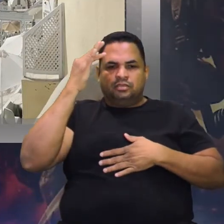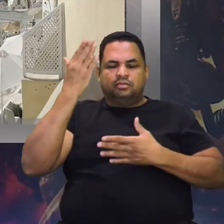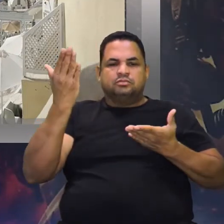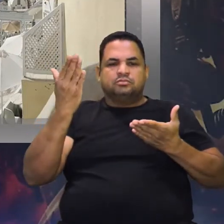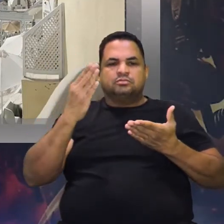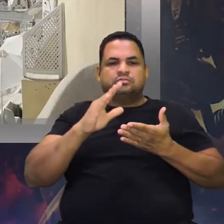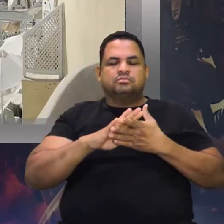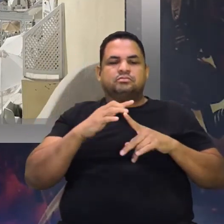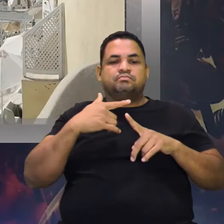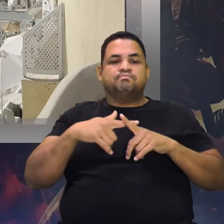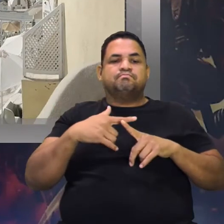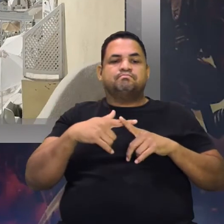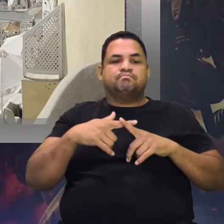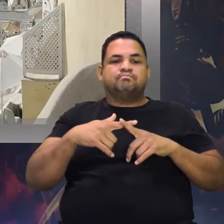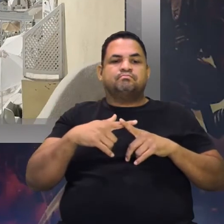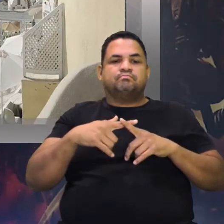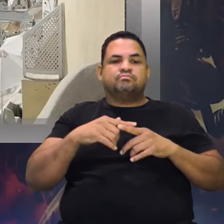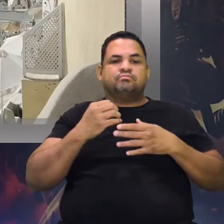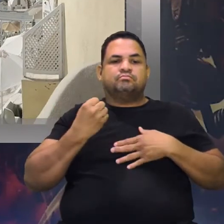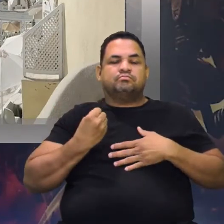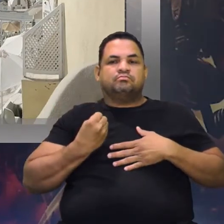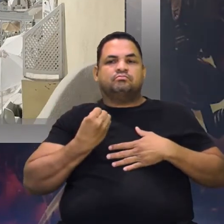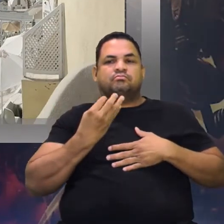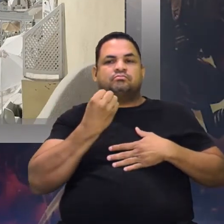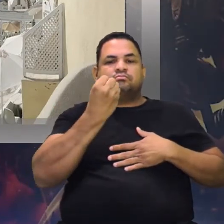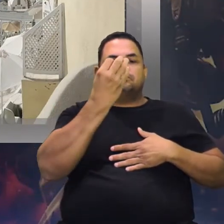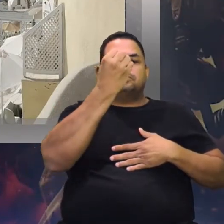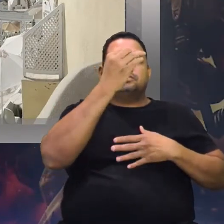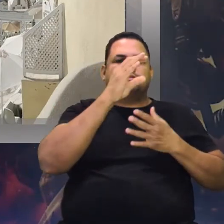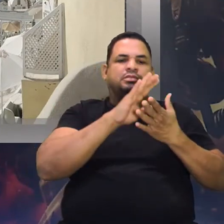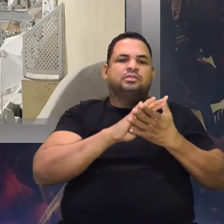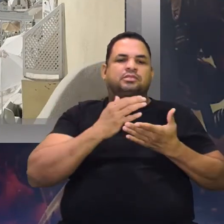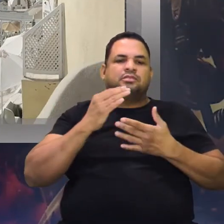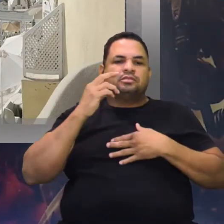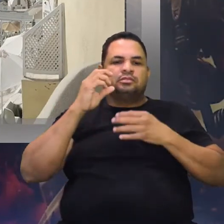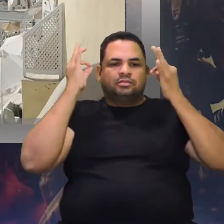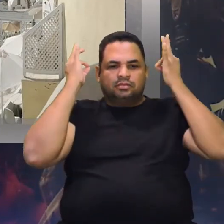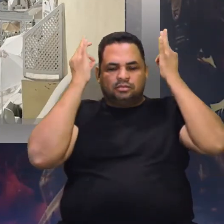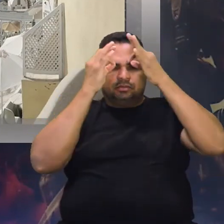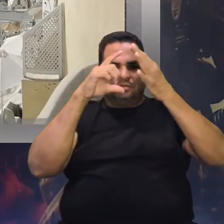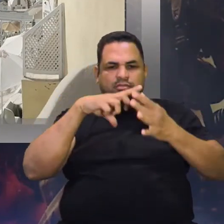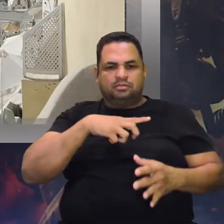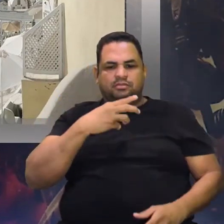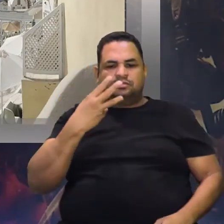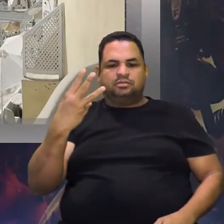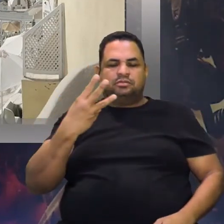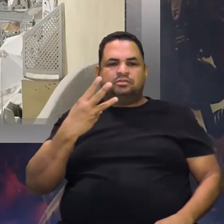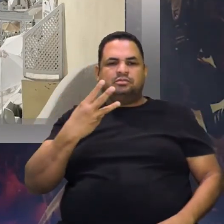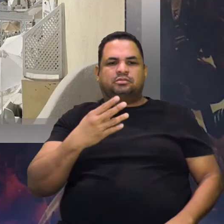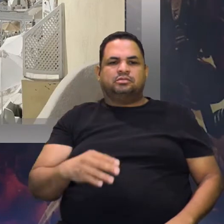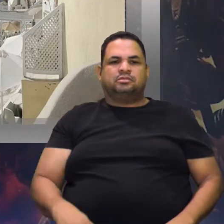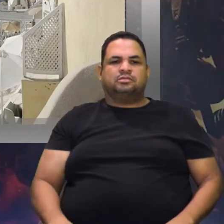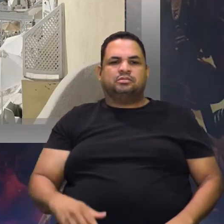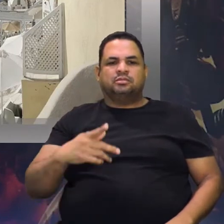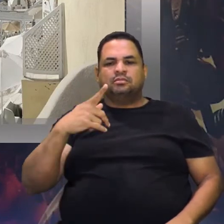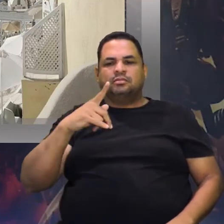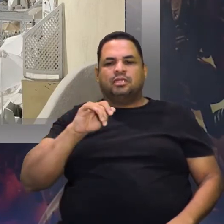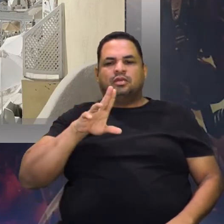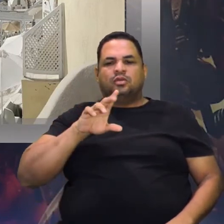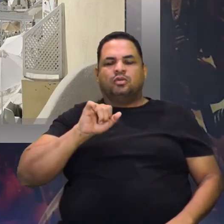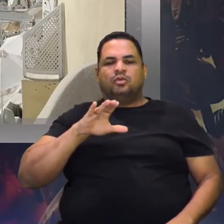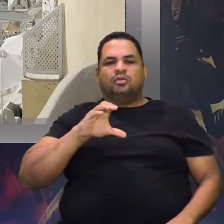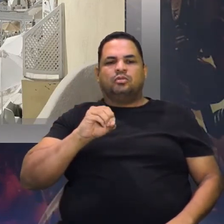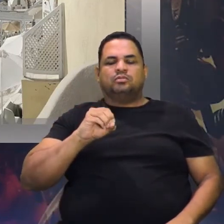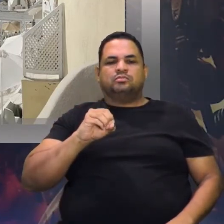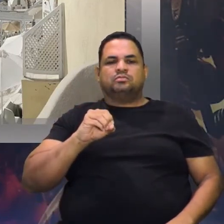porque o Paulo ele vai viajar pela Grécia, são 3 viagens, grandes viagens de Paulo, e ele viaja e ele